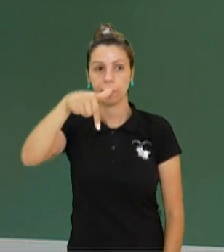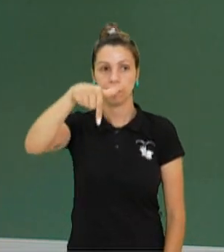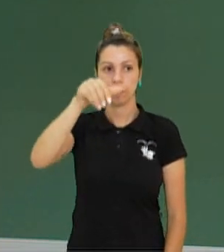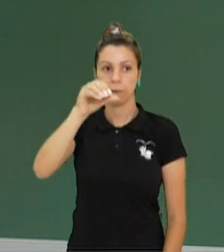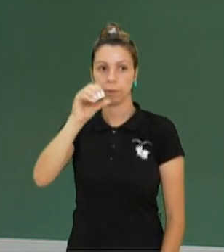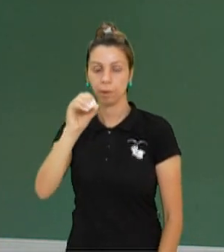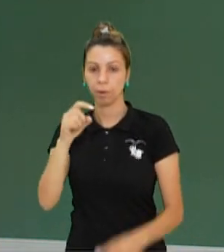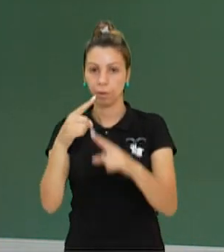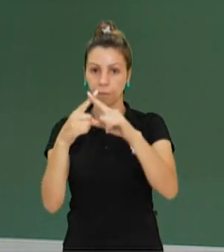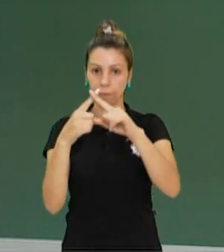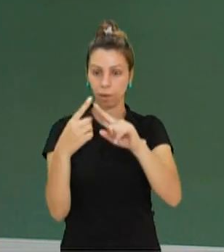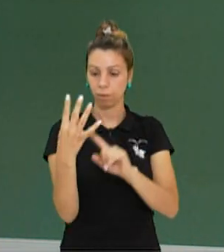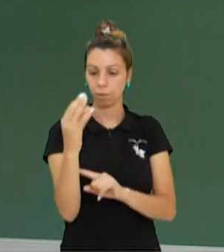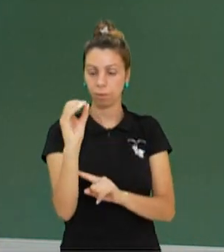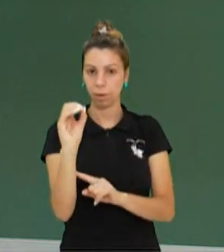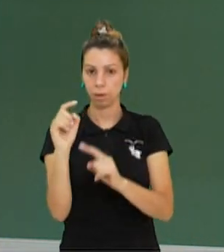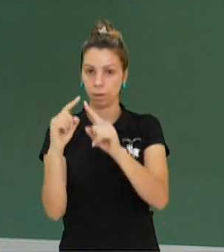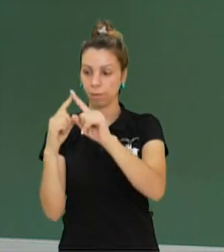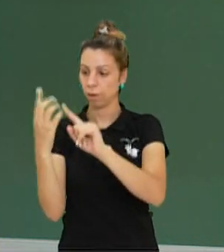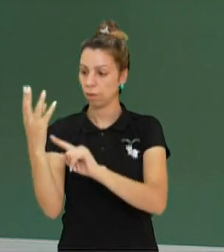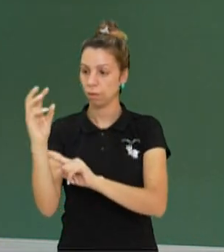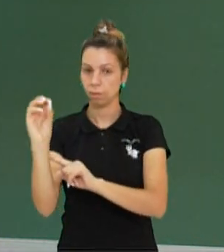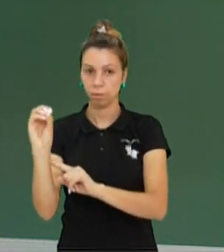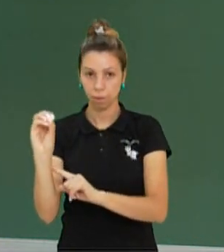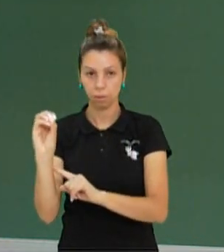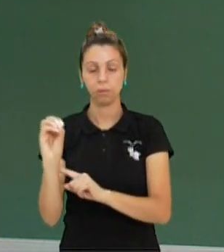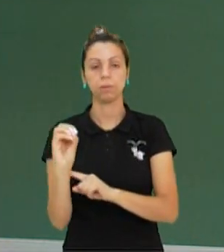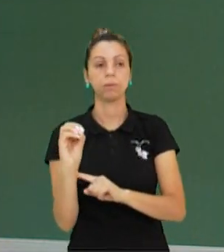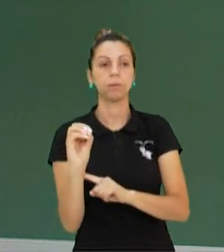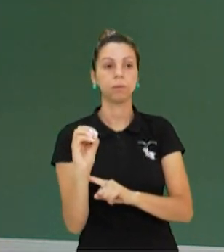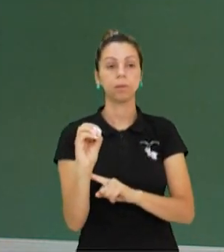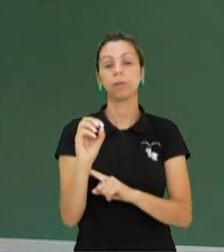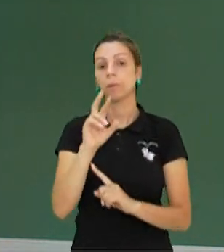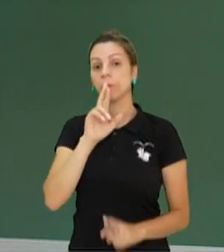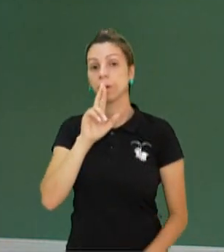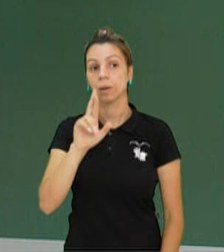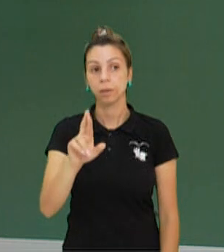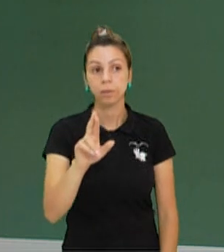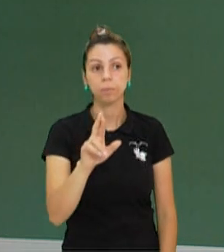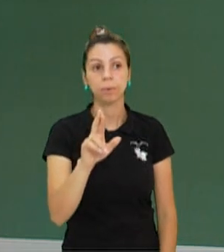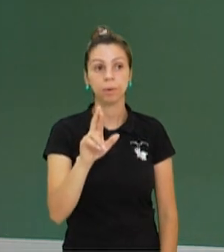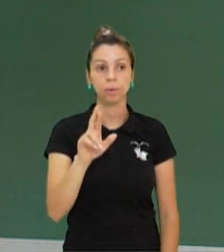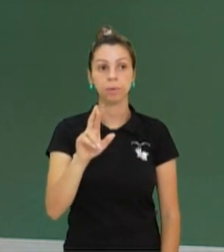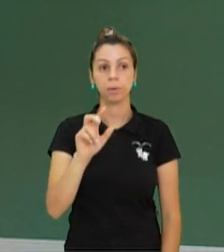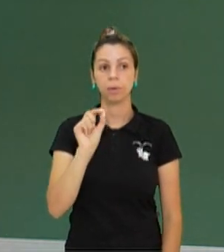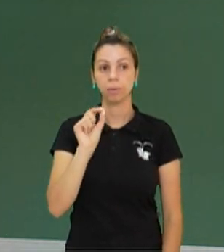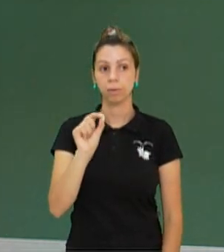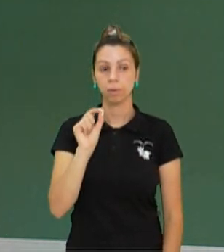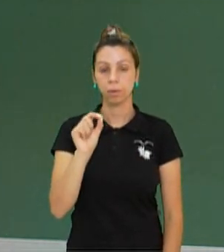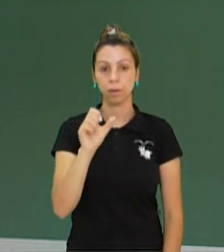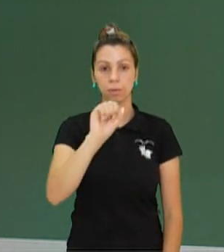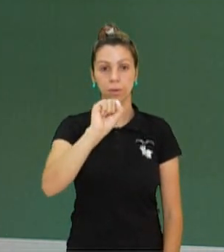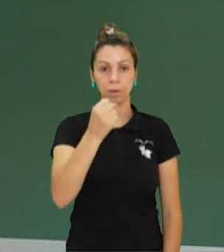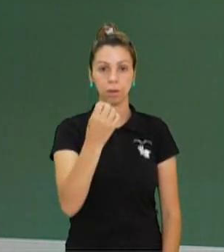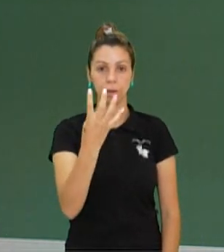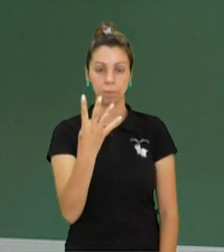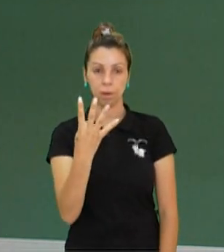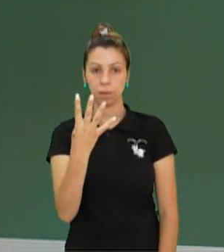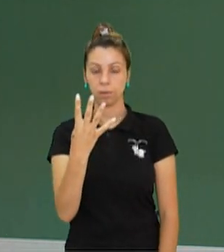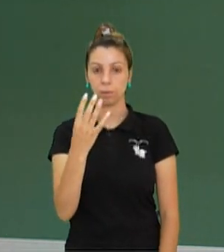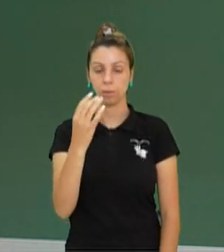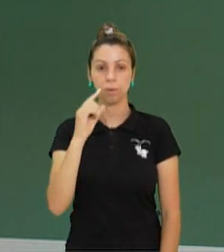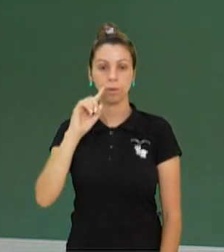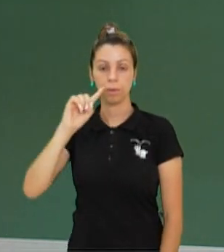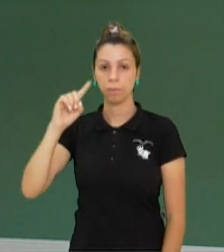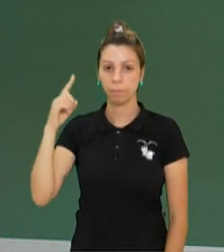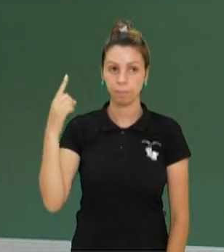70 vezes 40, 2.800 vezes 30, 84.000 centímetros cúbicos. 1 centímetro cúbico